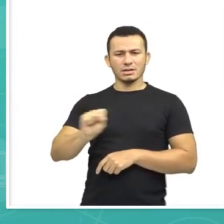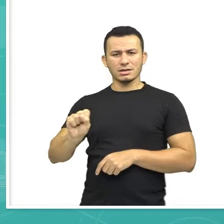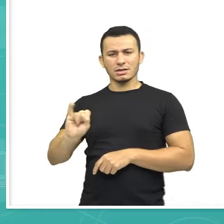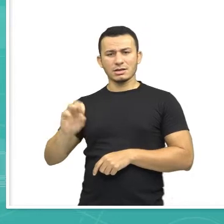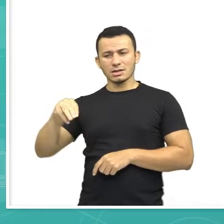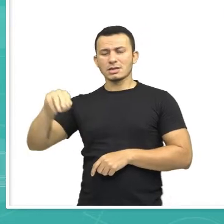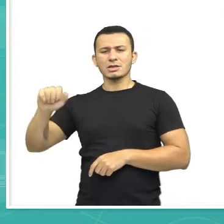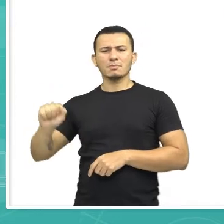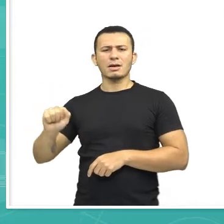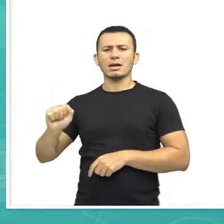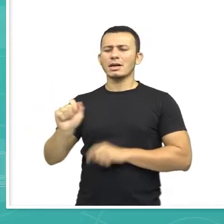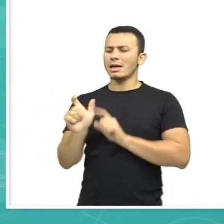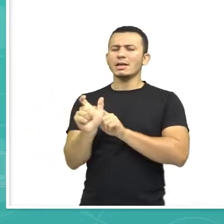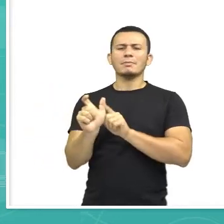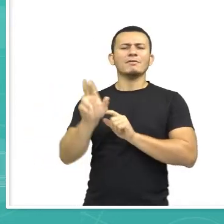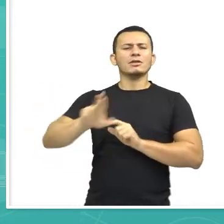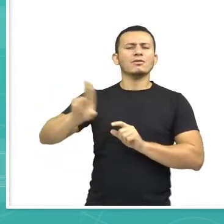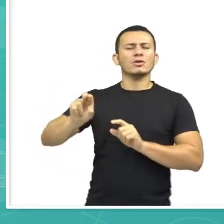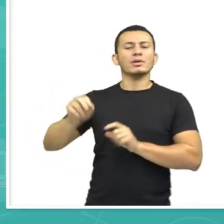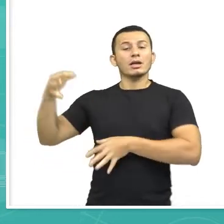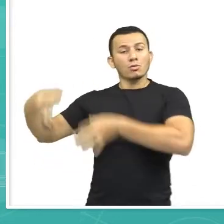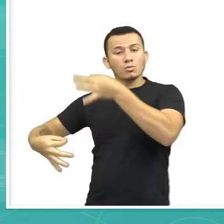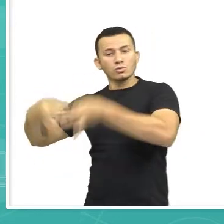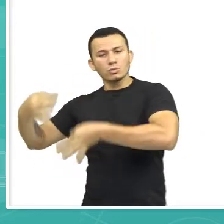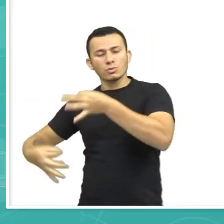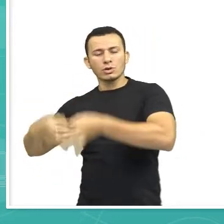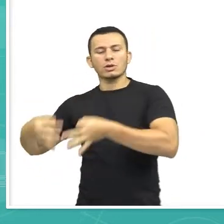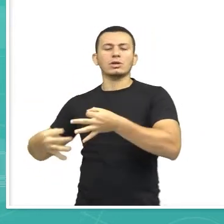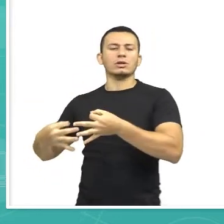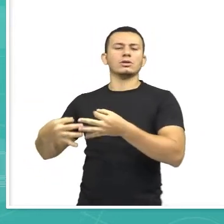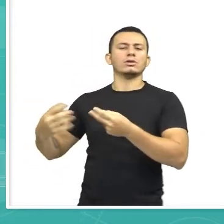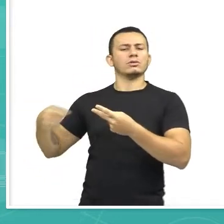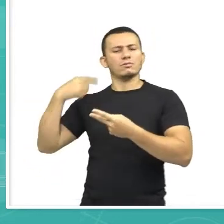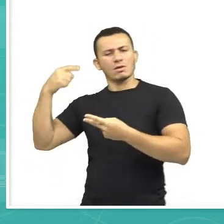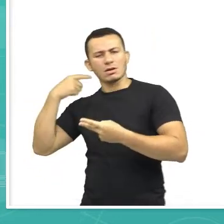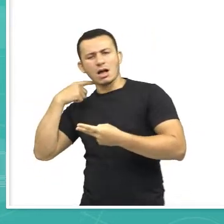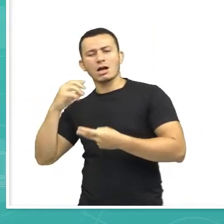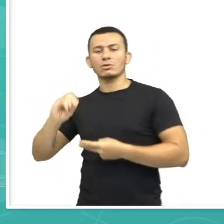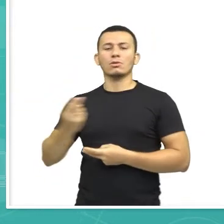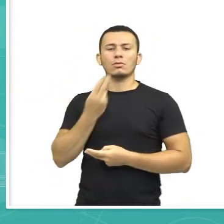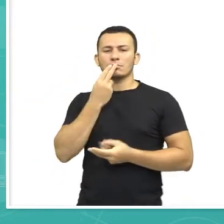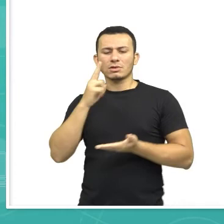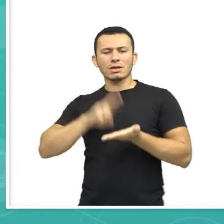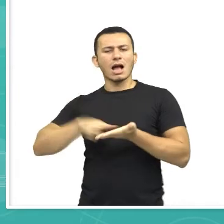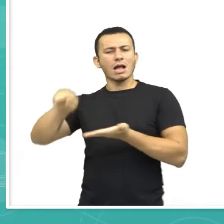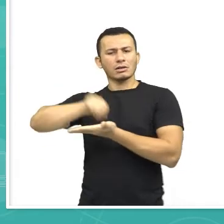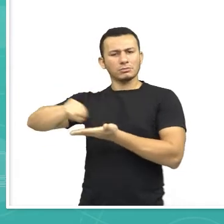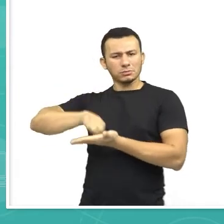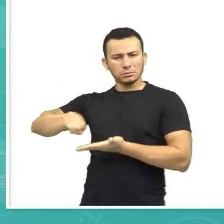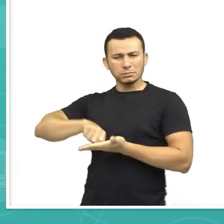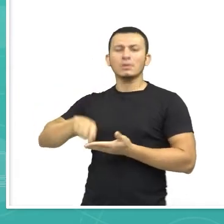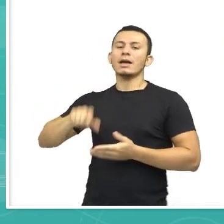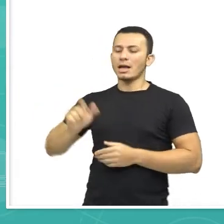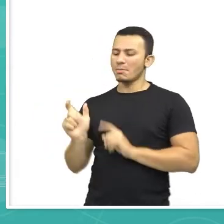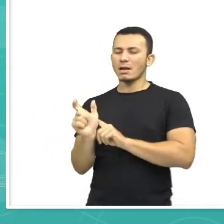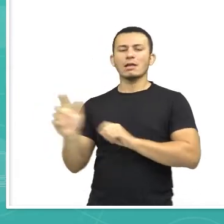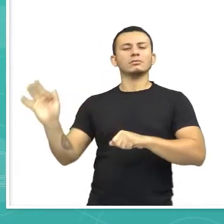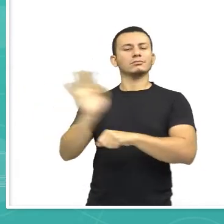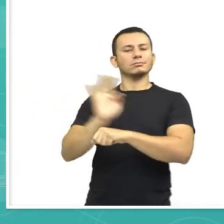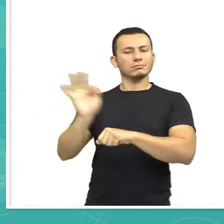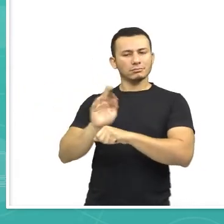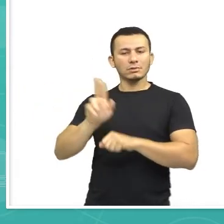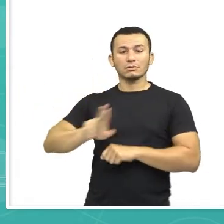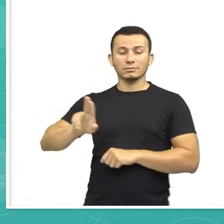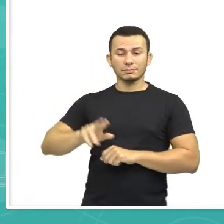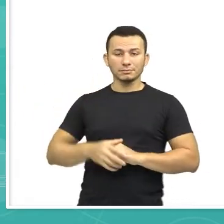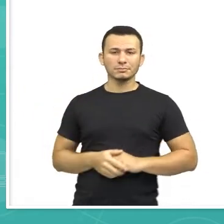falar com juízes de direito ou escrever uma carta, né? Então você vai utilizar o Vossa Meritíssima. Muito